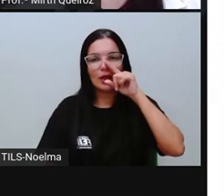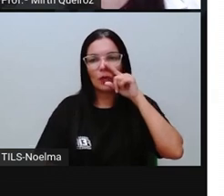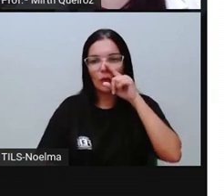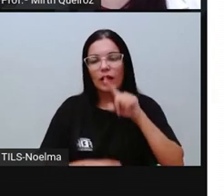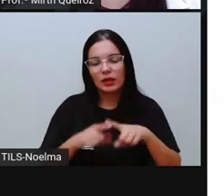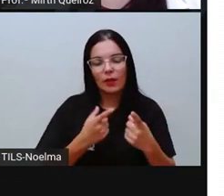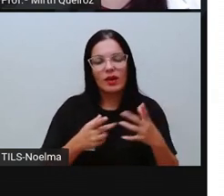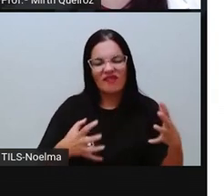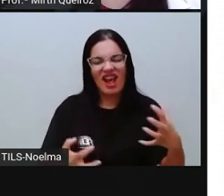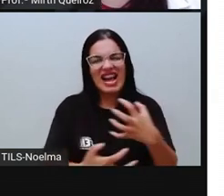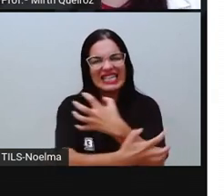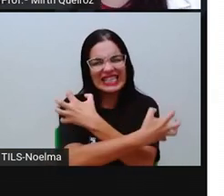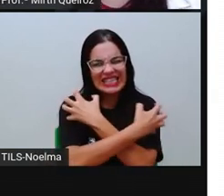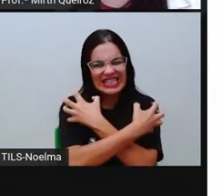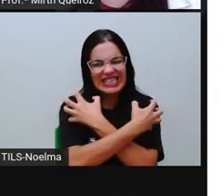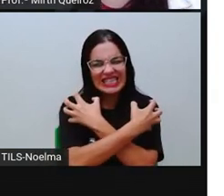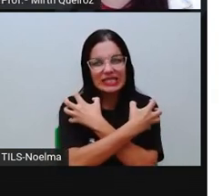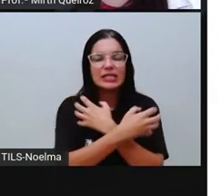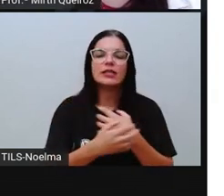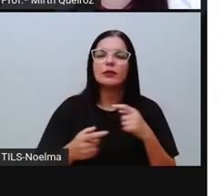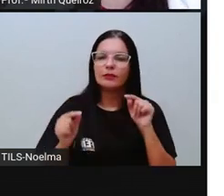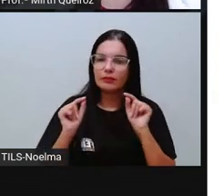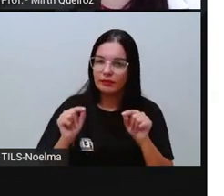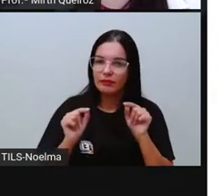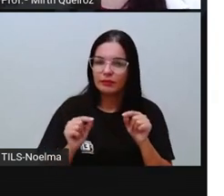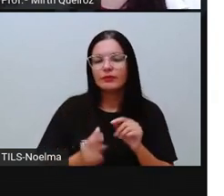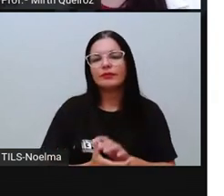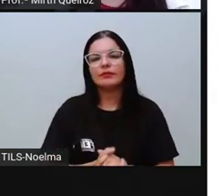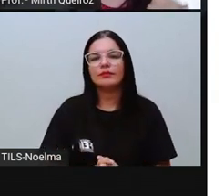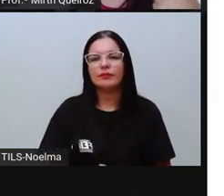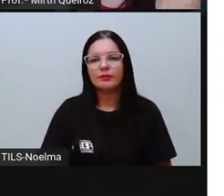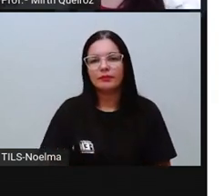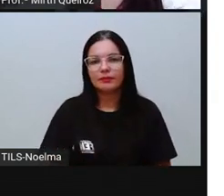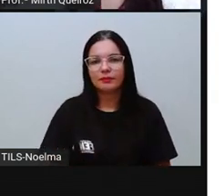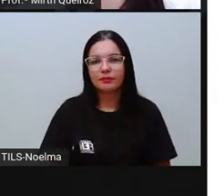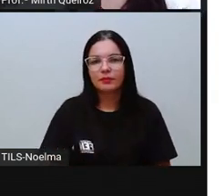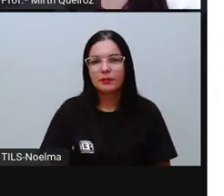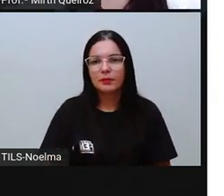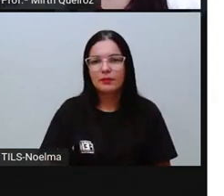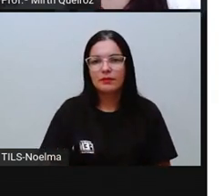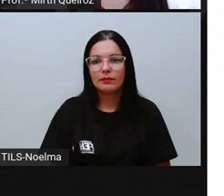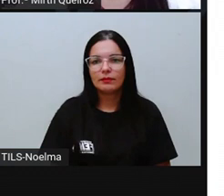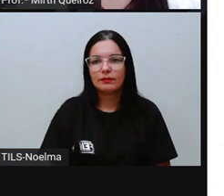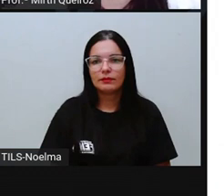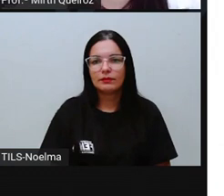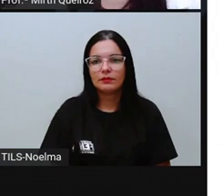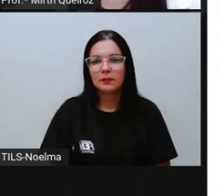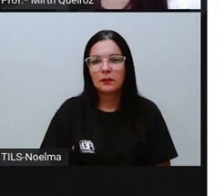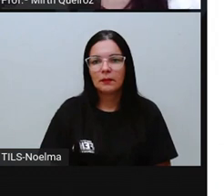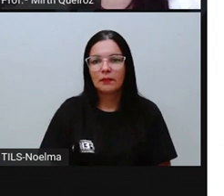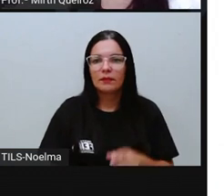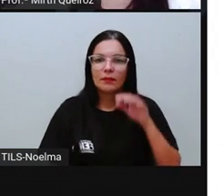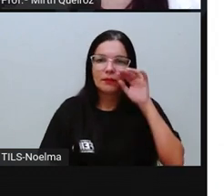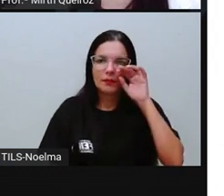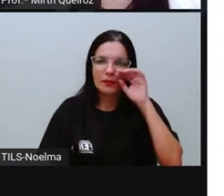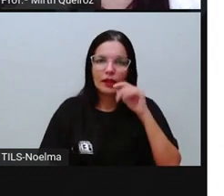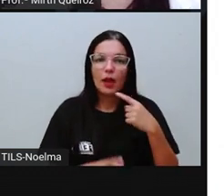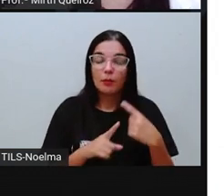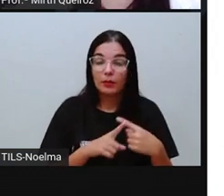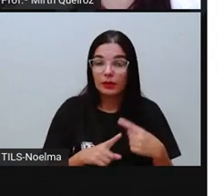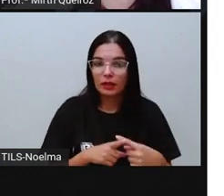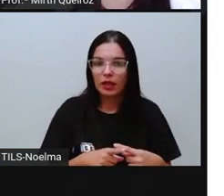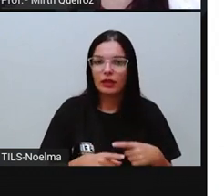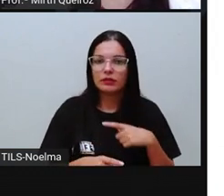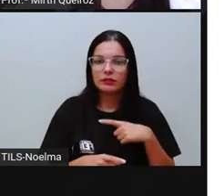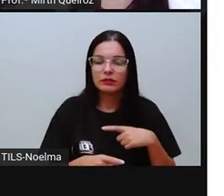Por quê? Porque ele pode, ó, encravar as garras dele nas suas costas, certo? Justamente